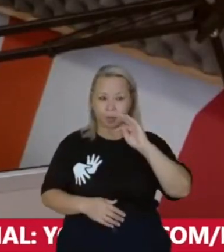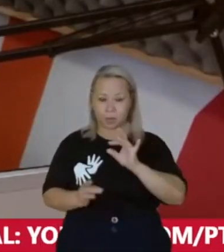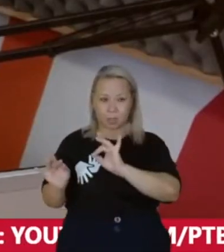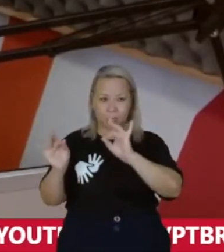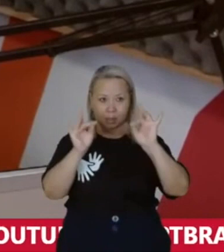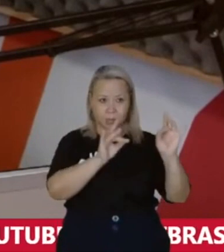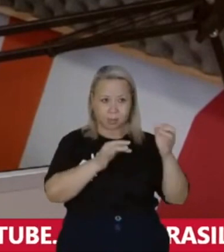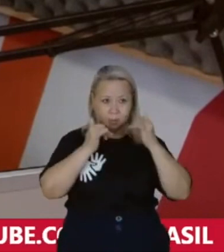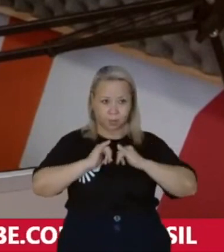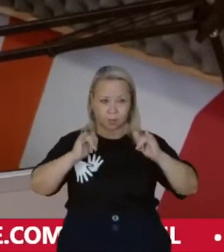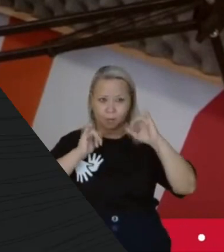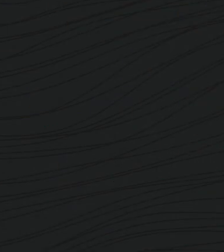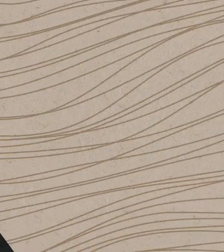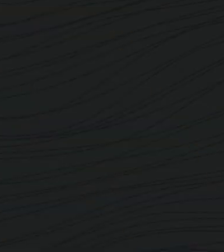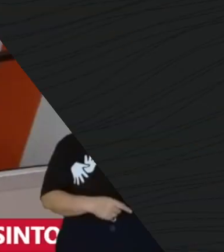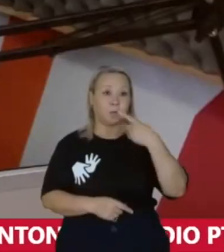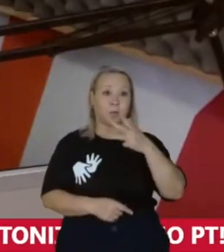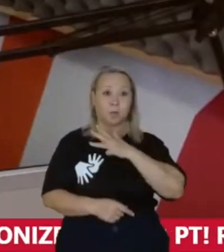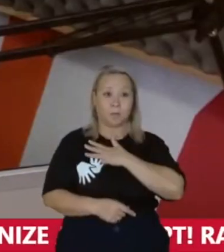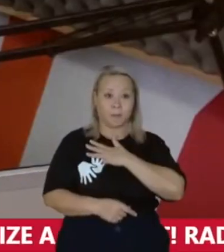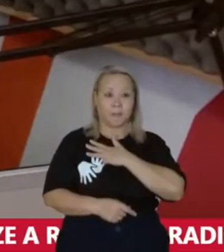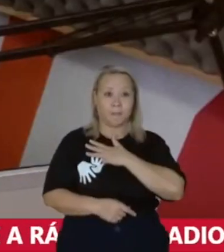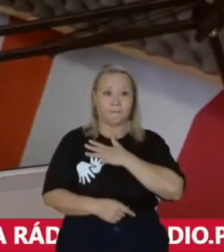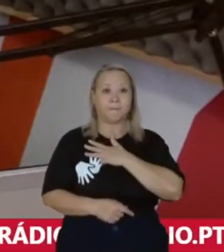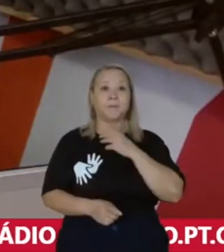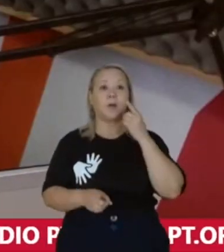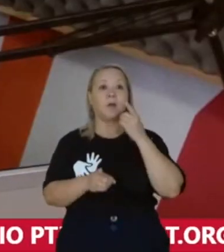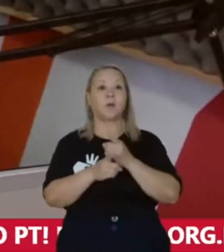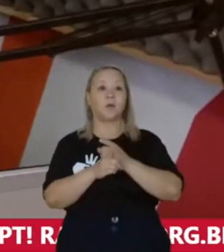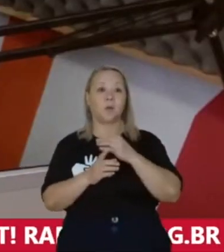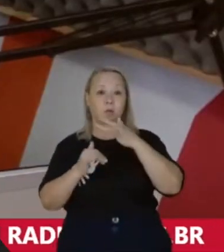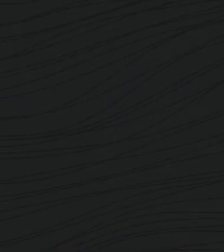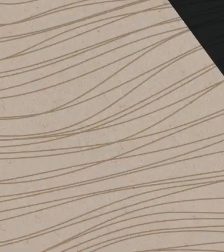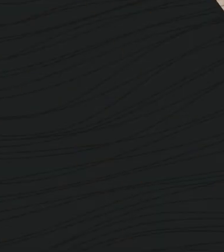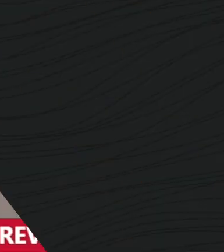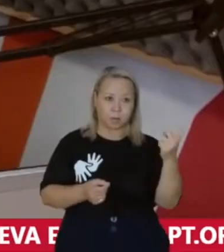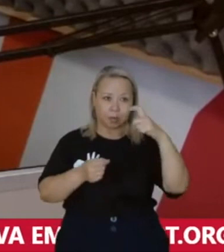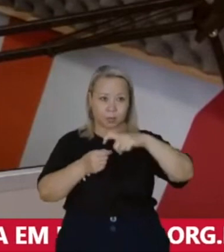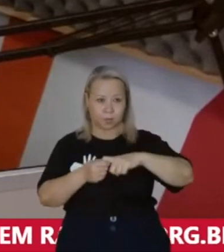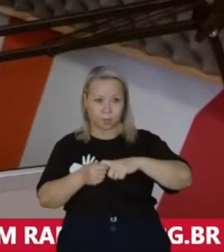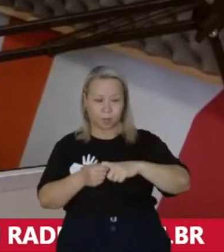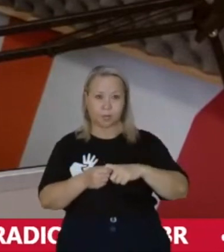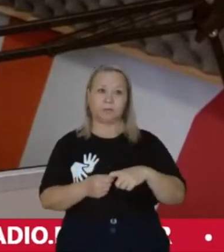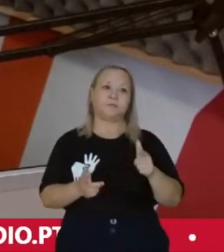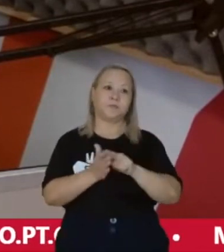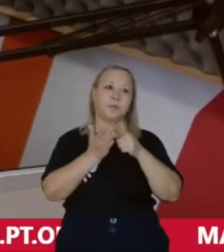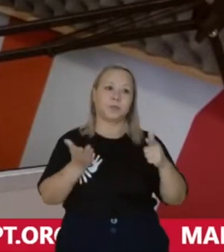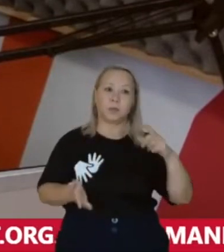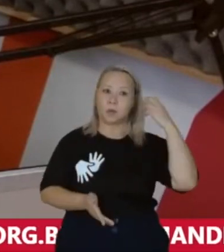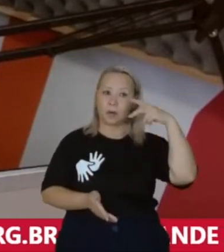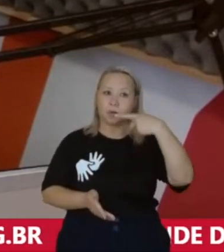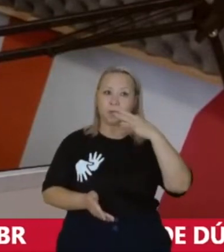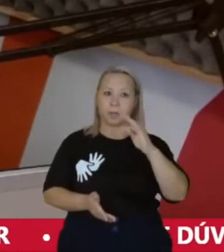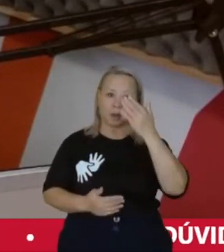informação, podcast, muita música boa. Você também encontra a nossa programação no Spotify. Eu agradeço a sua companhia, a sua paciência